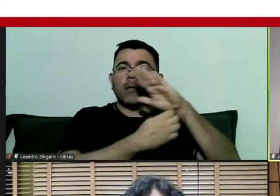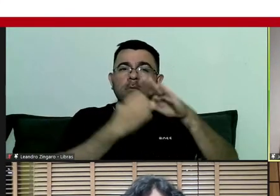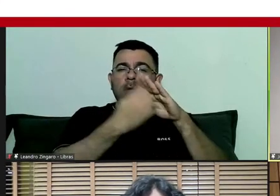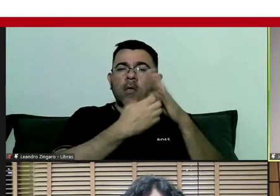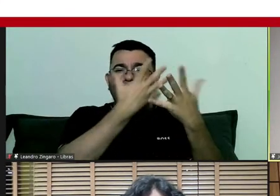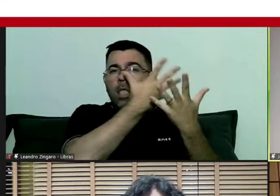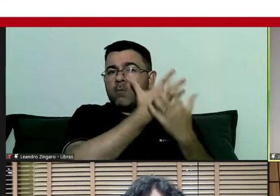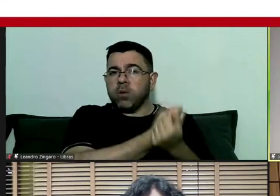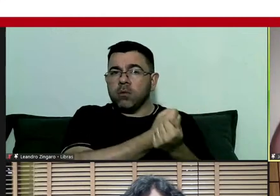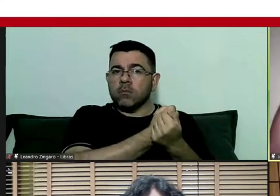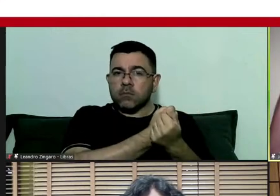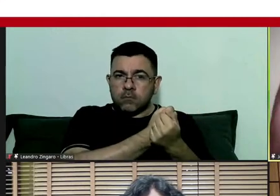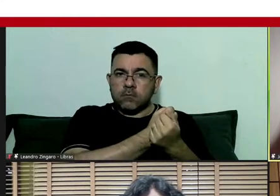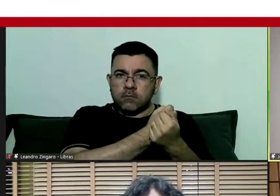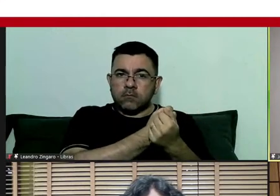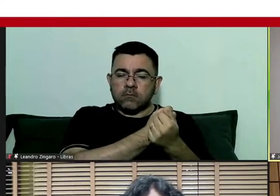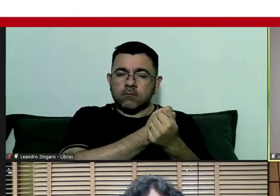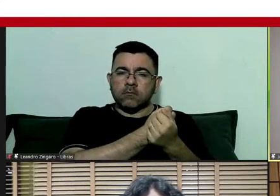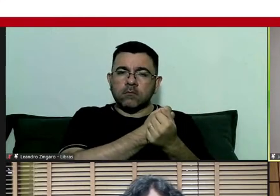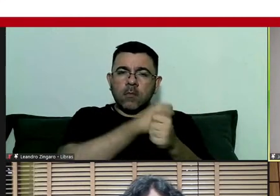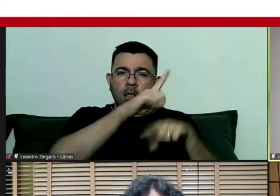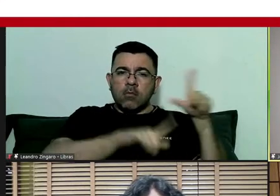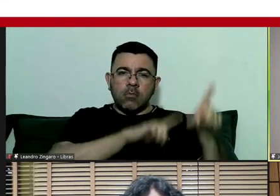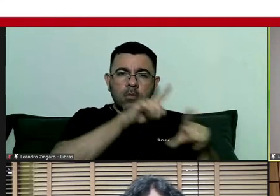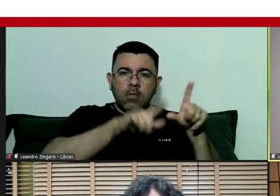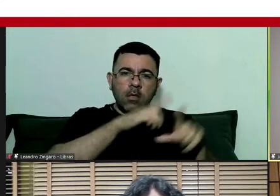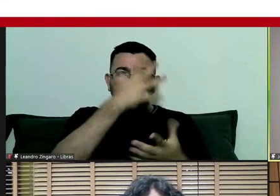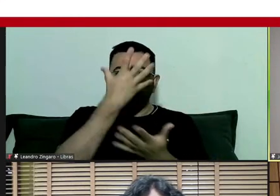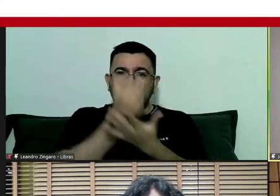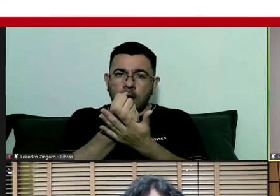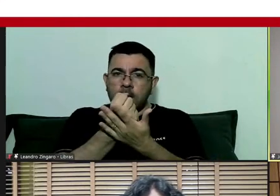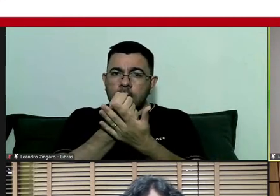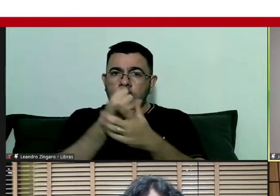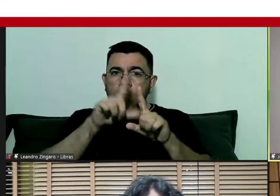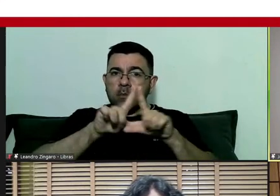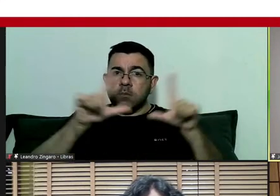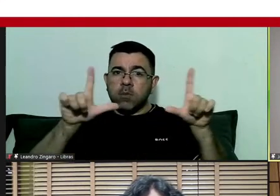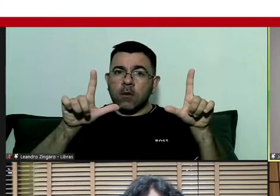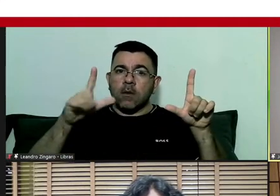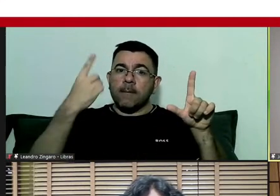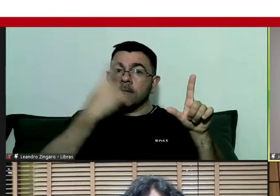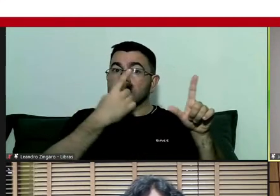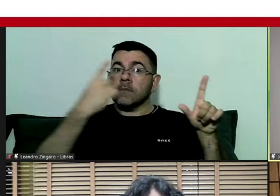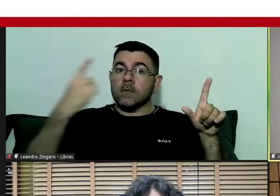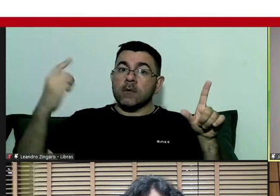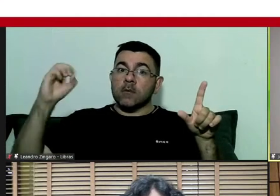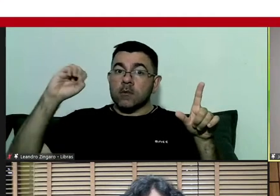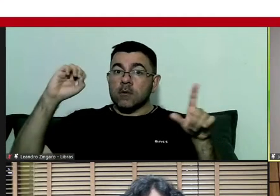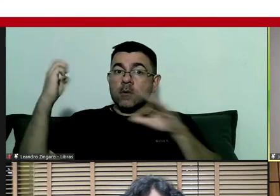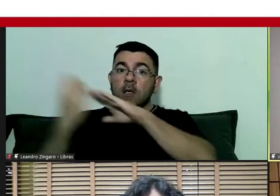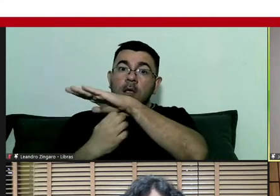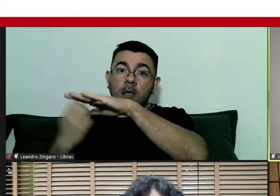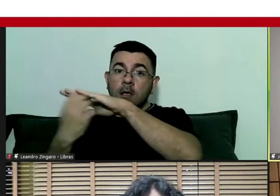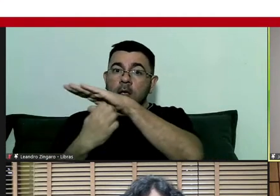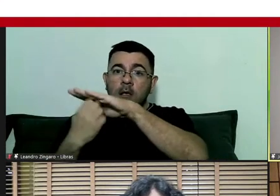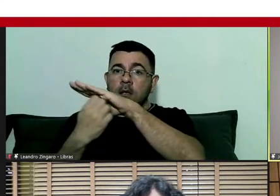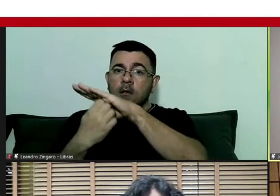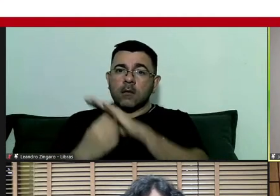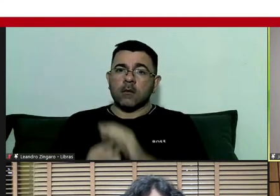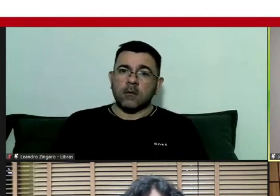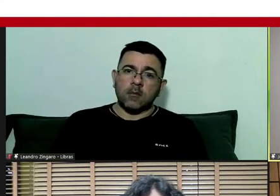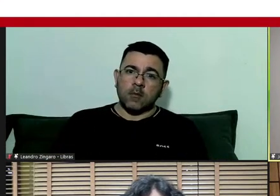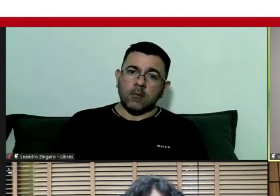suas vagas dentro do da plataforma que hoje já são mais de 10000 empresas começou com pouquíssimas empresas eu acho que eram